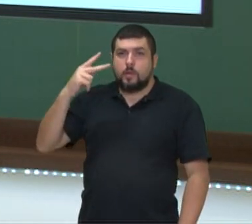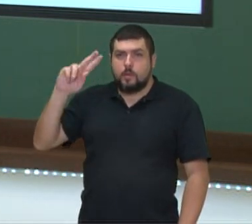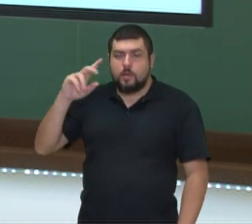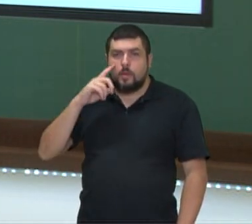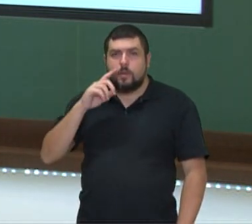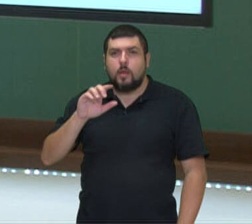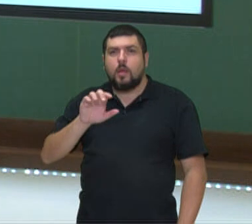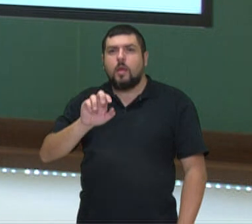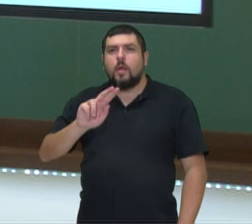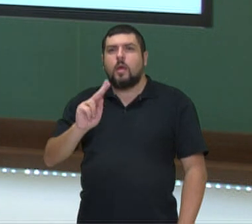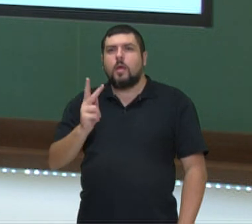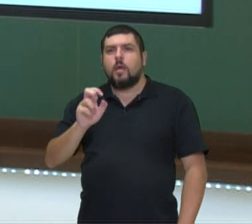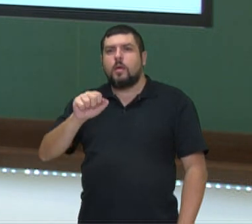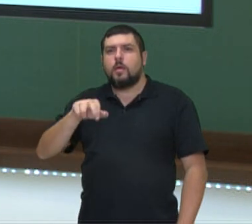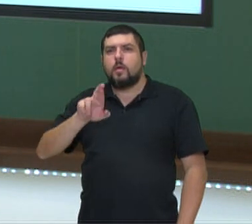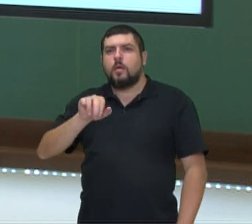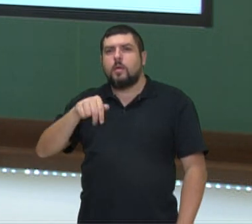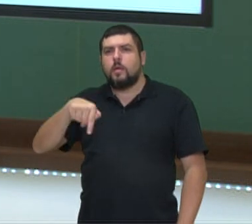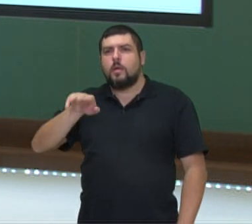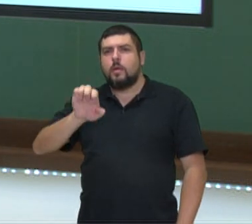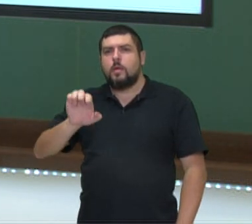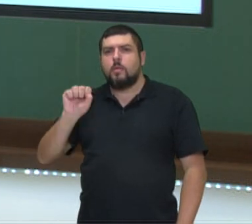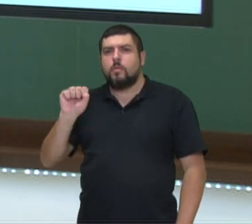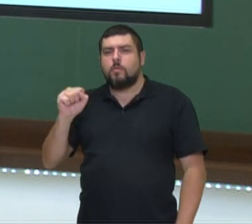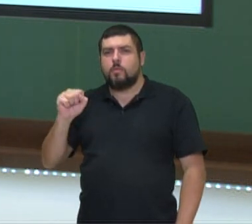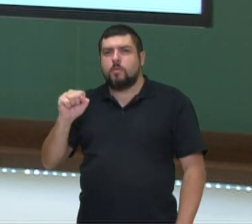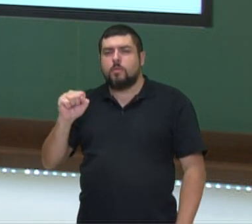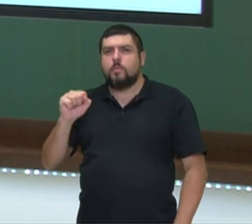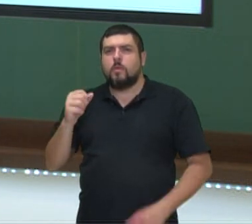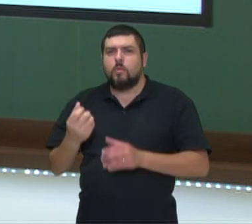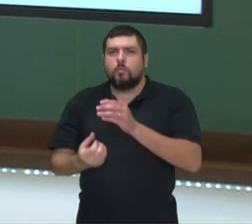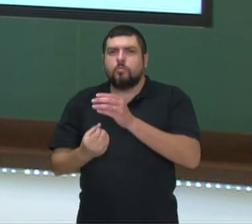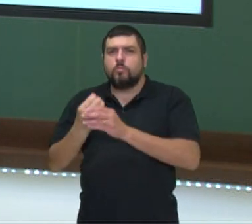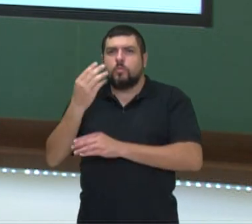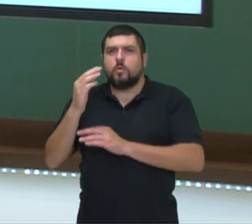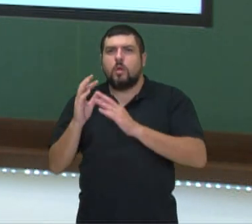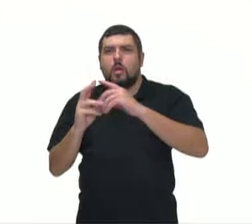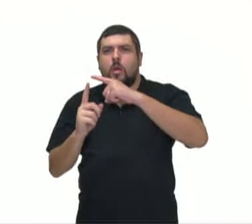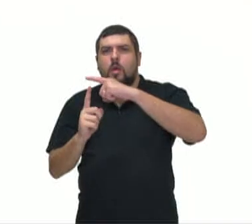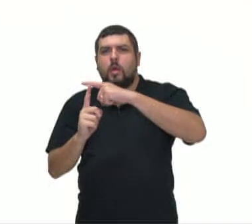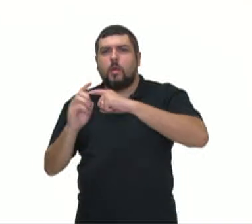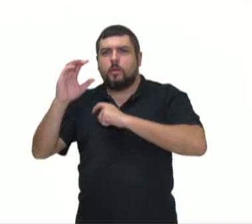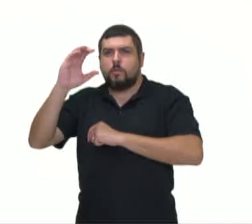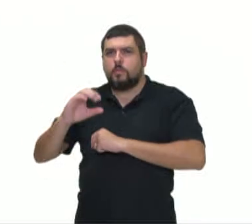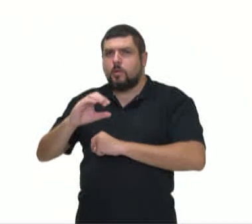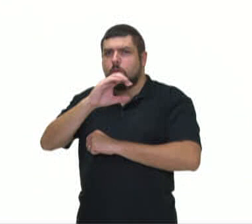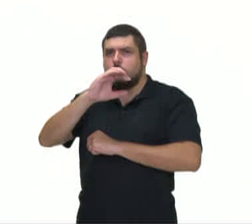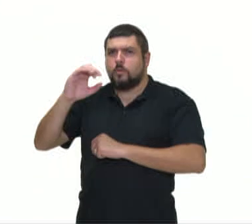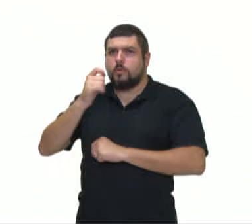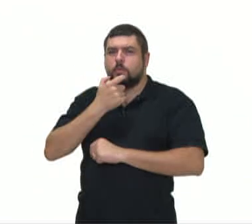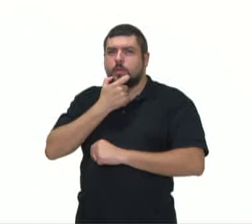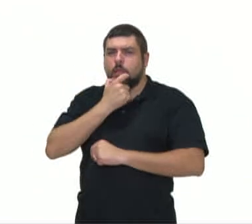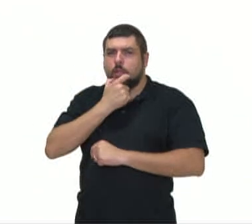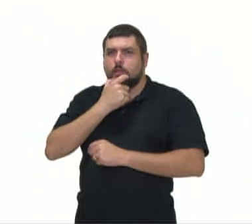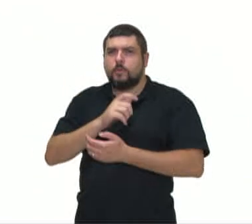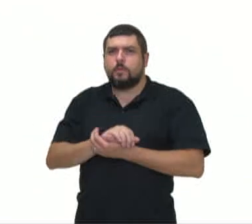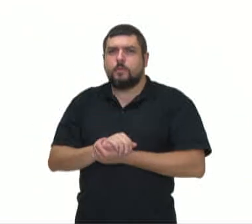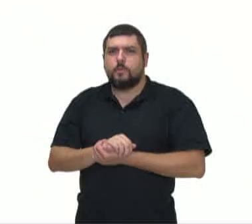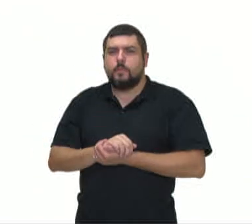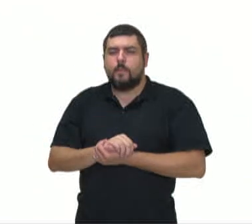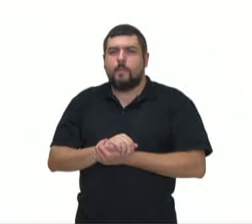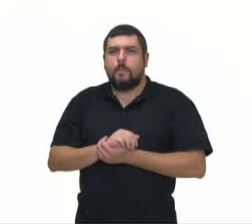criou a Igreja Anglicana da dinastia Tudor. E durante o reinado da Rainha Elizabeth, ali, né,